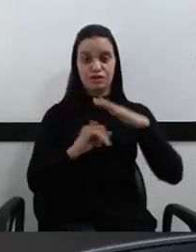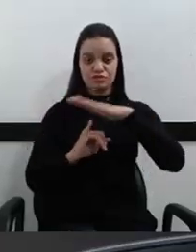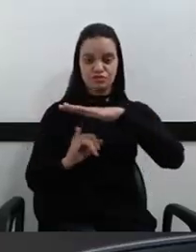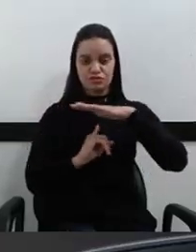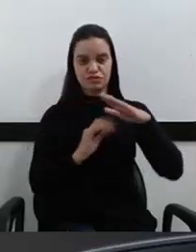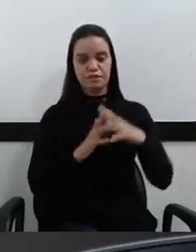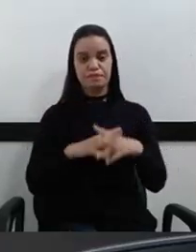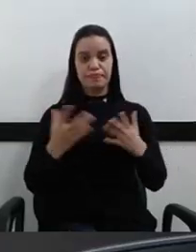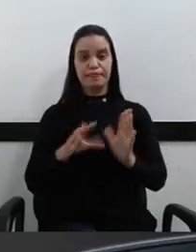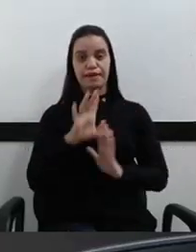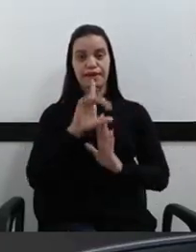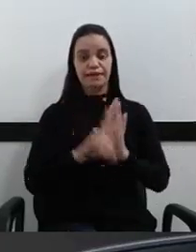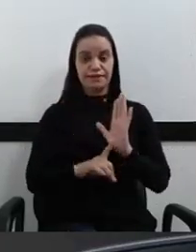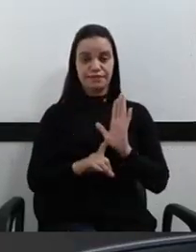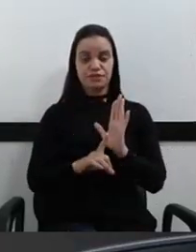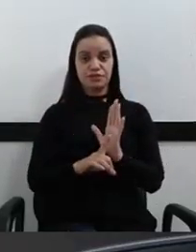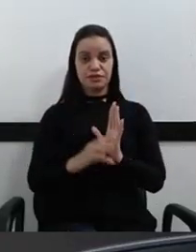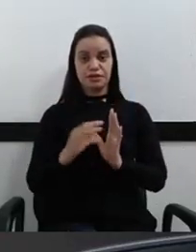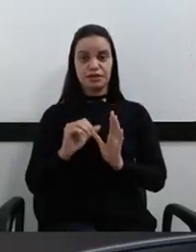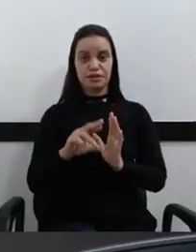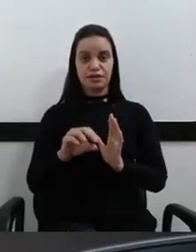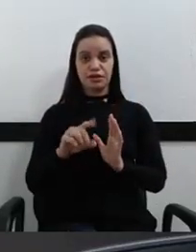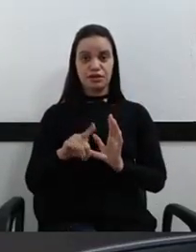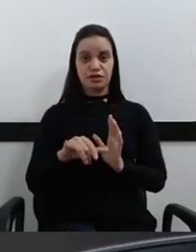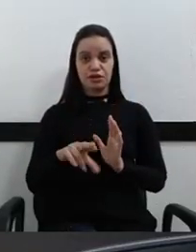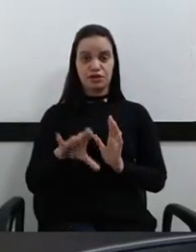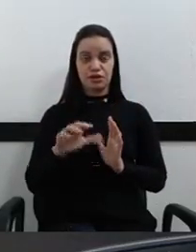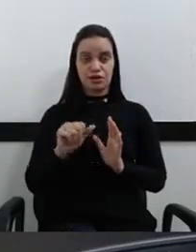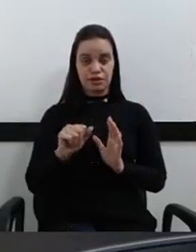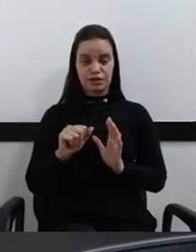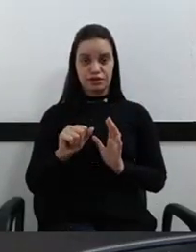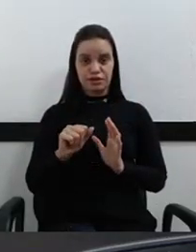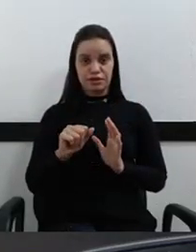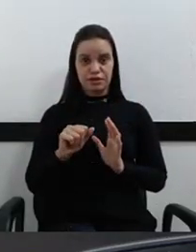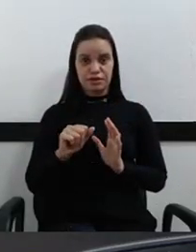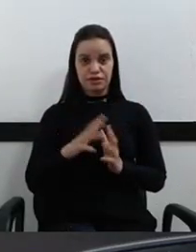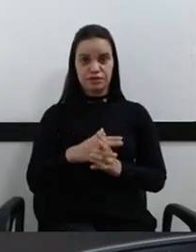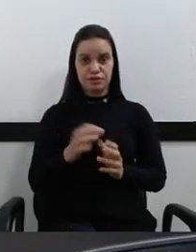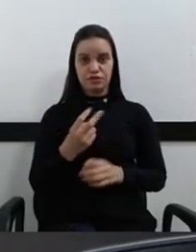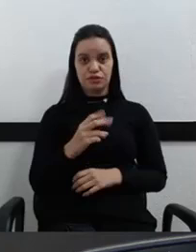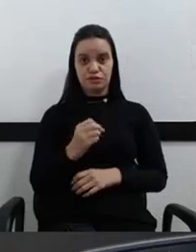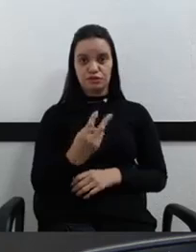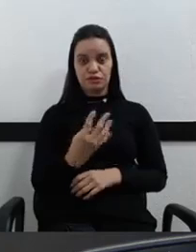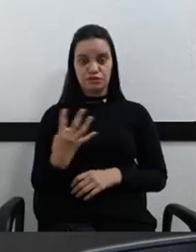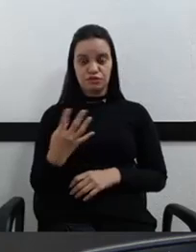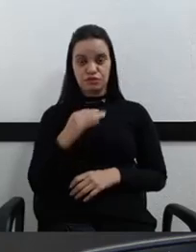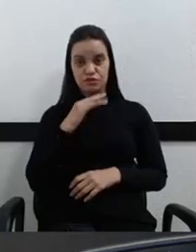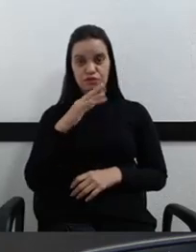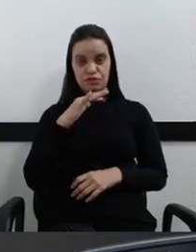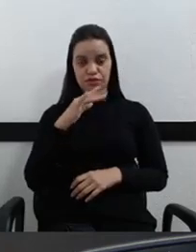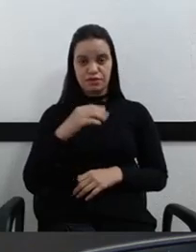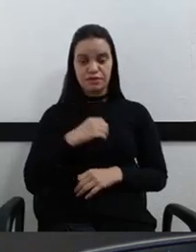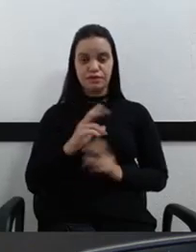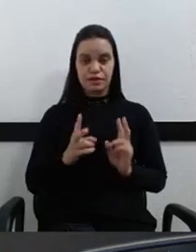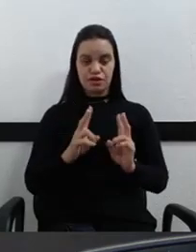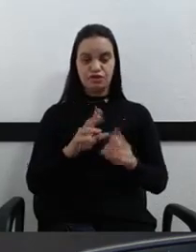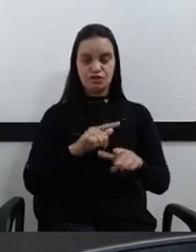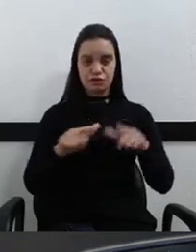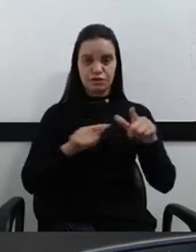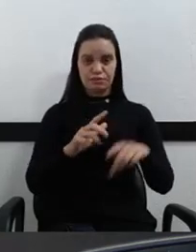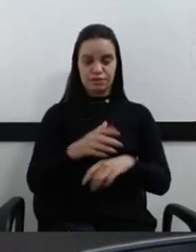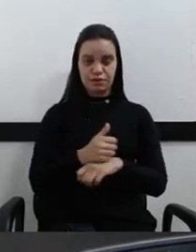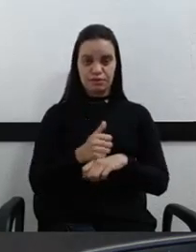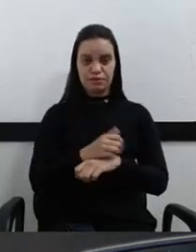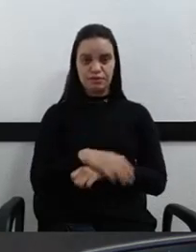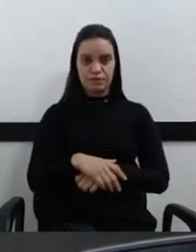institucional. A defensora pública Carolina Silveira Lobianco e Souza ingressou na defensoria em maio de 2024 e atualmente exerce atribuição na área de infância civil.